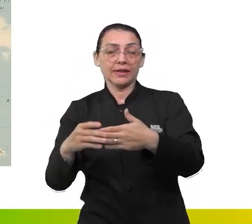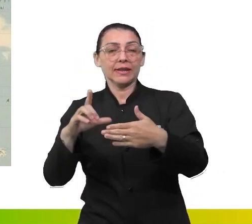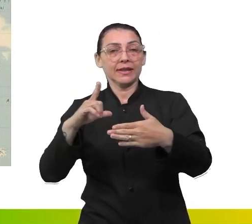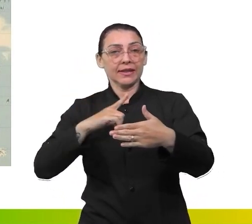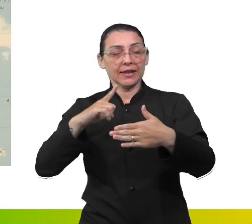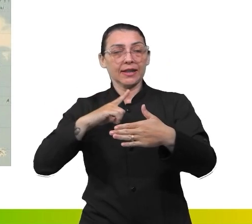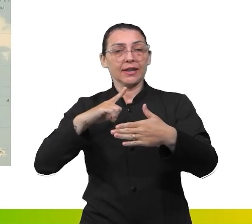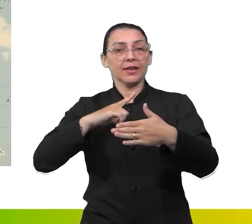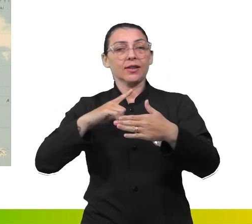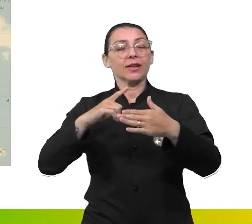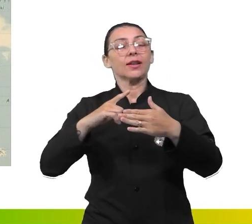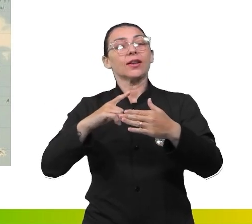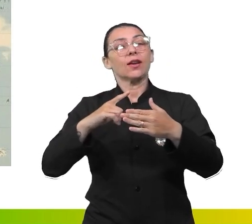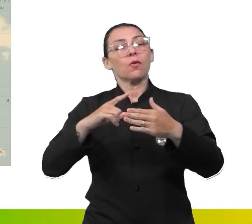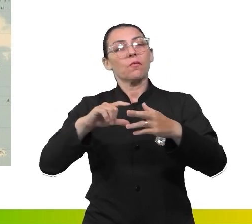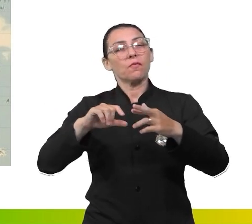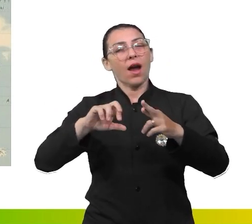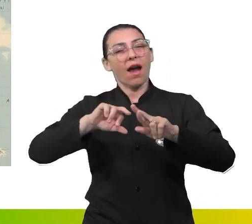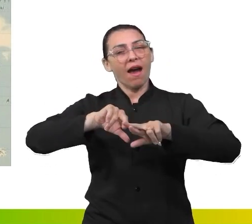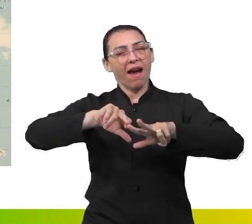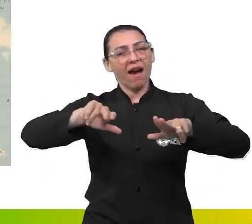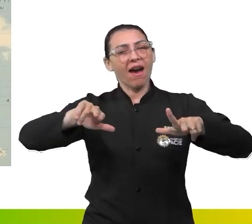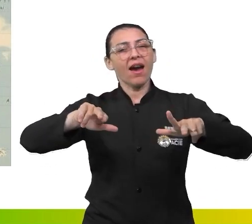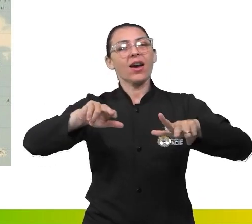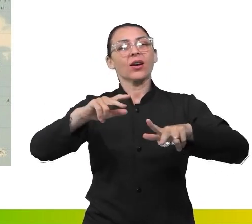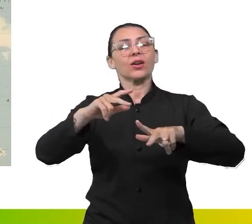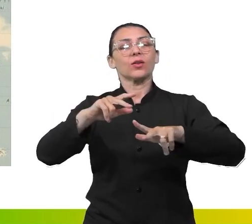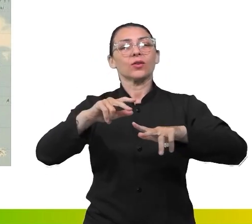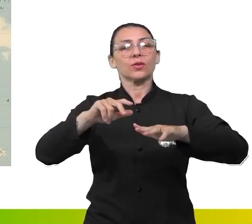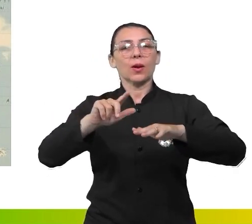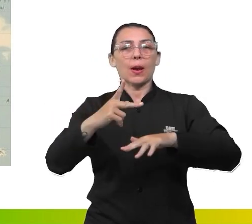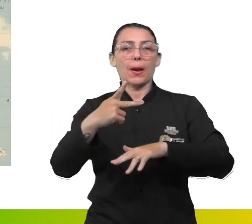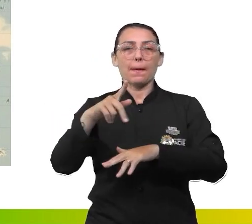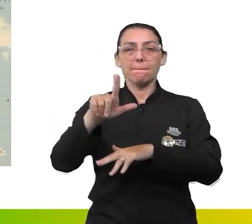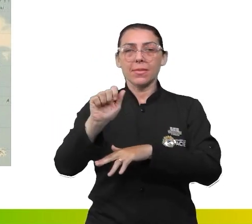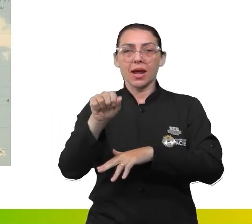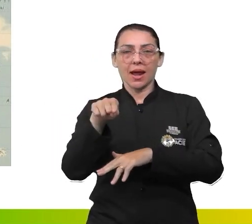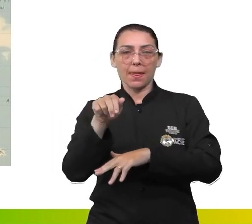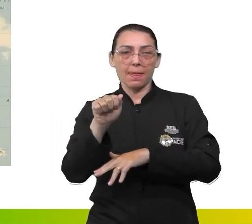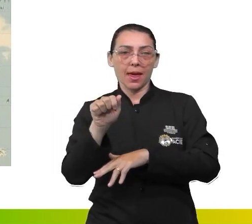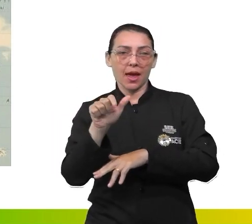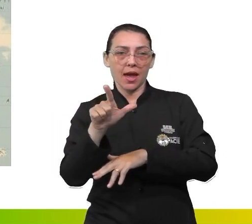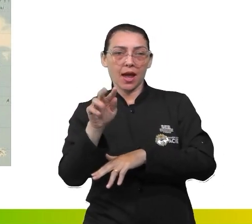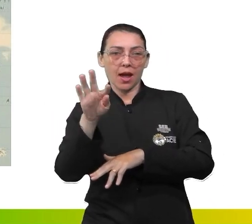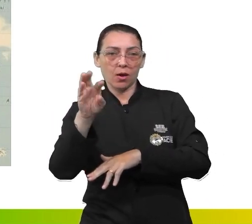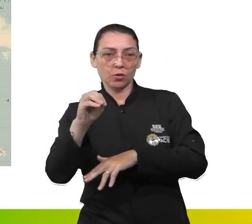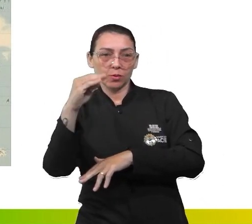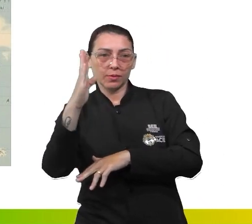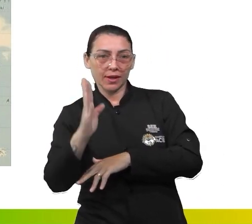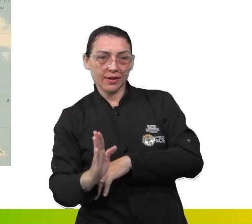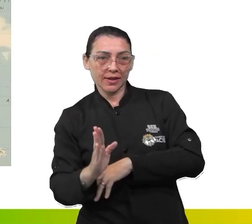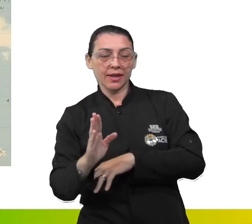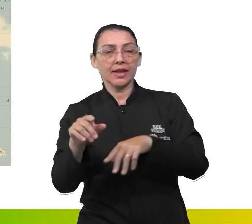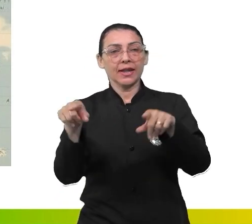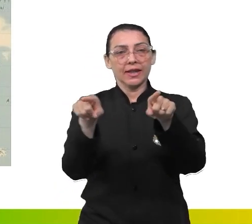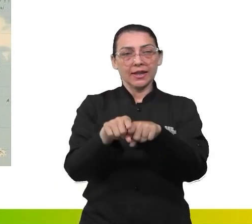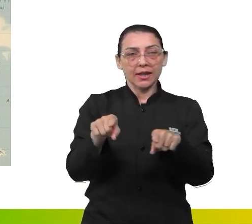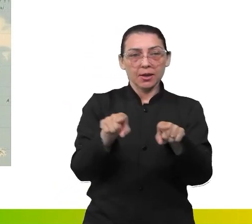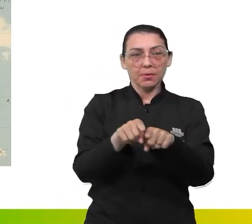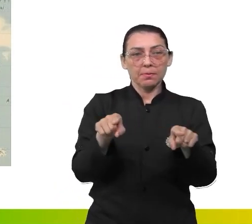gente tem aí uma distribuição de planaltos. Por exemplo, quero citar aqui o Planalto brasileiro e até